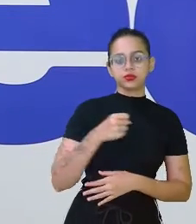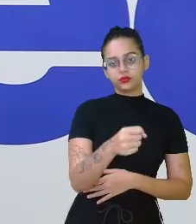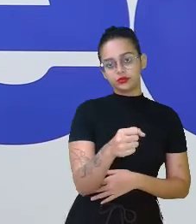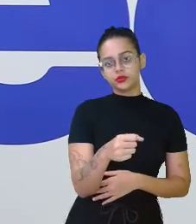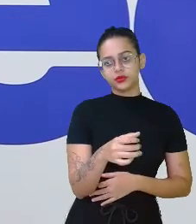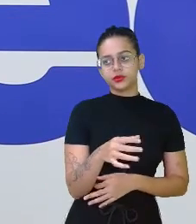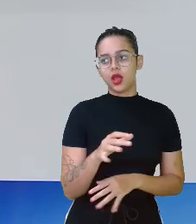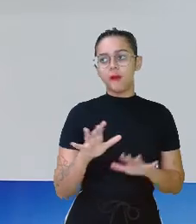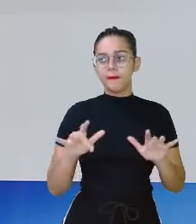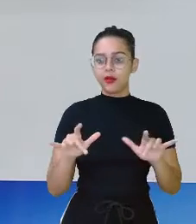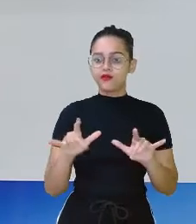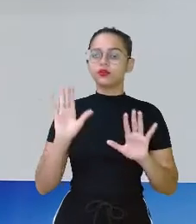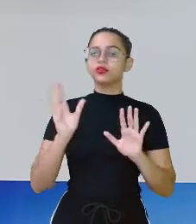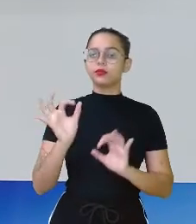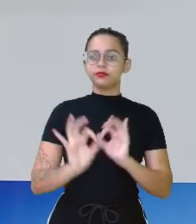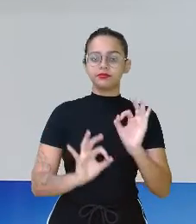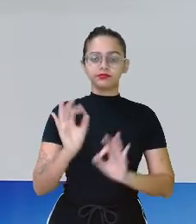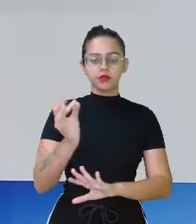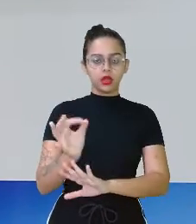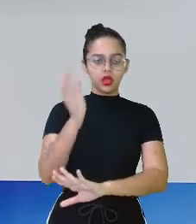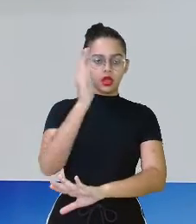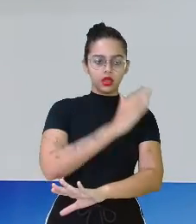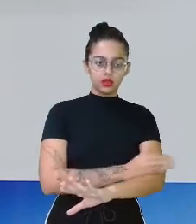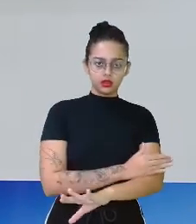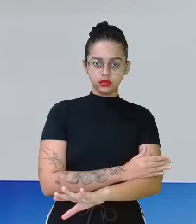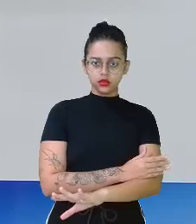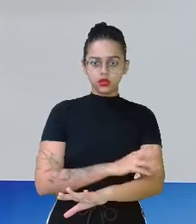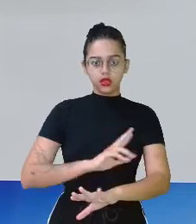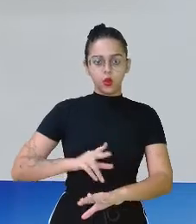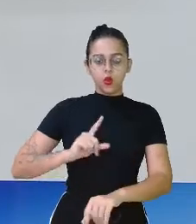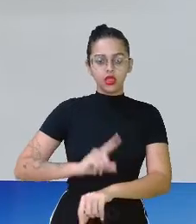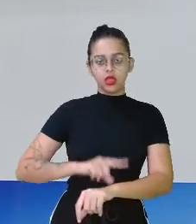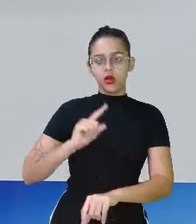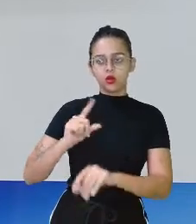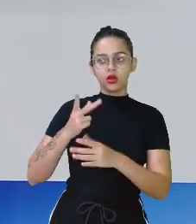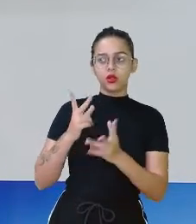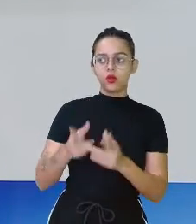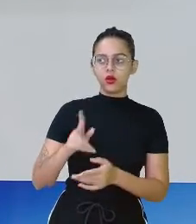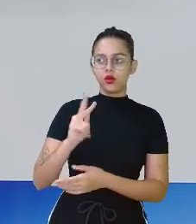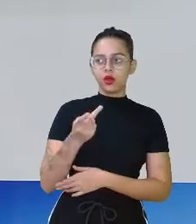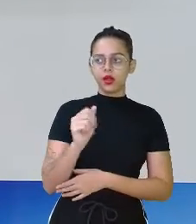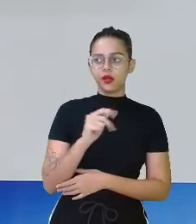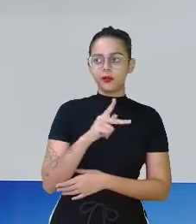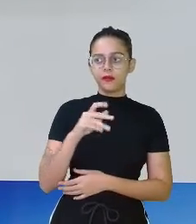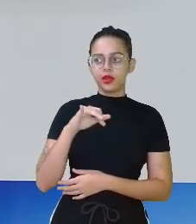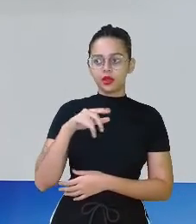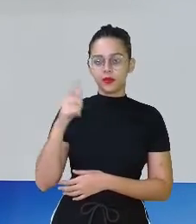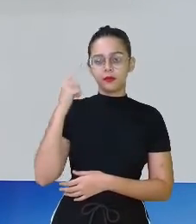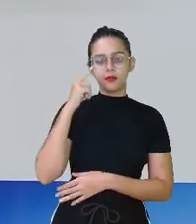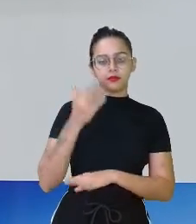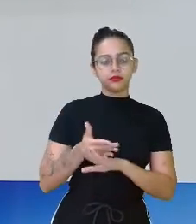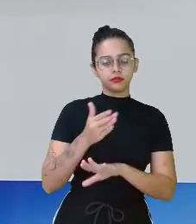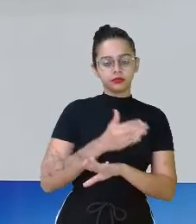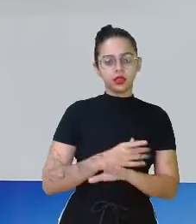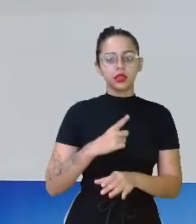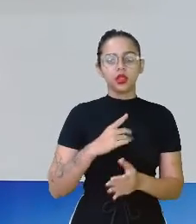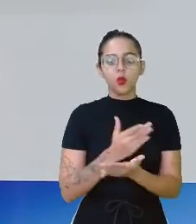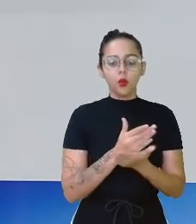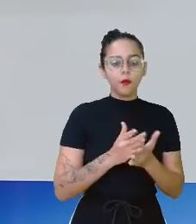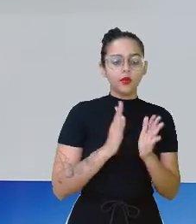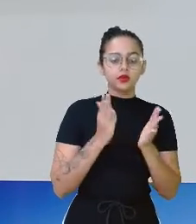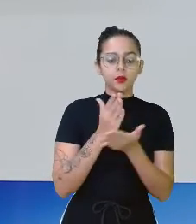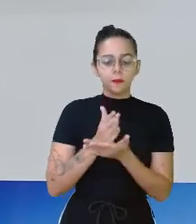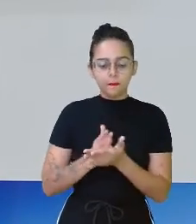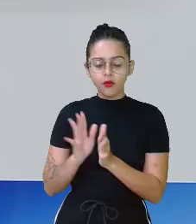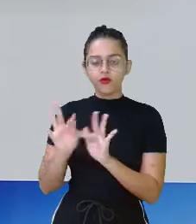A performance, ela é planejada. Não é improviso como o happening. Ela é planejada, ela é pensada, ela tem começo, meio e fim. O